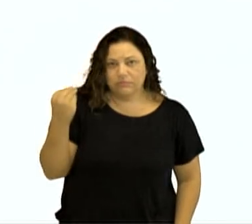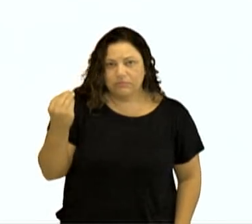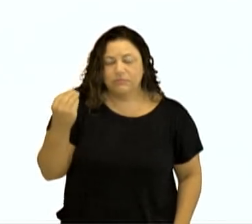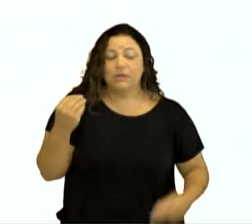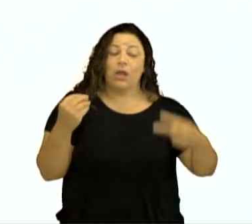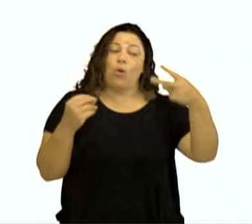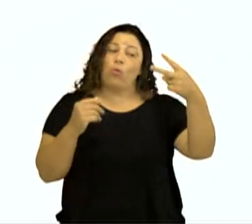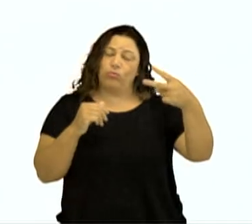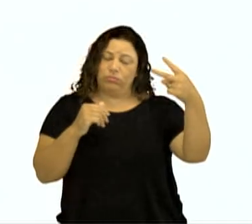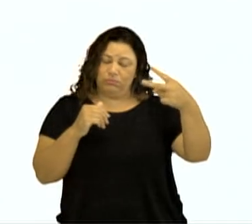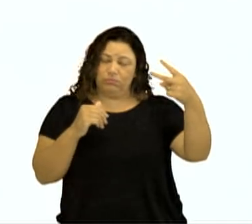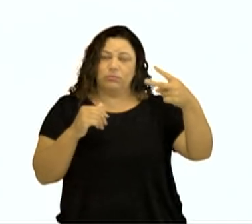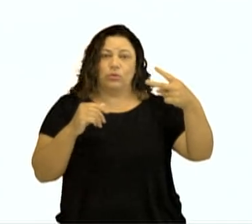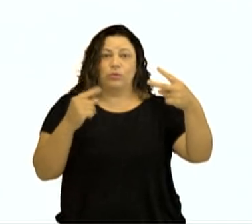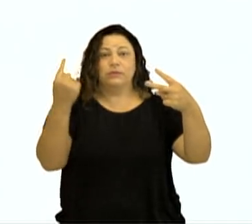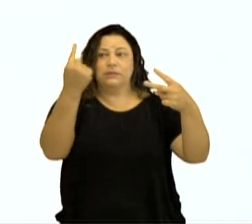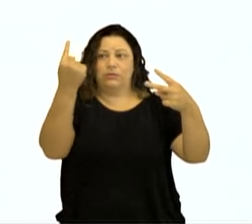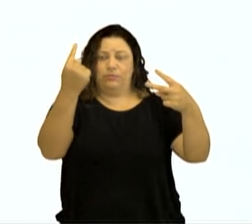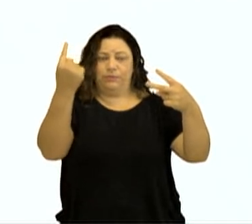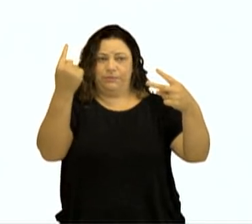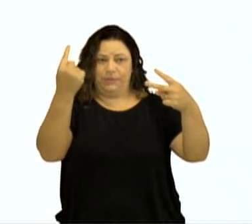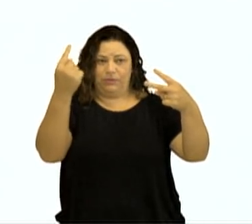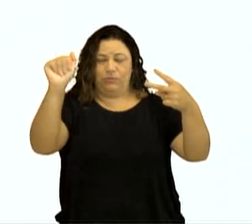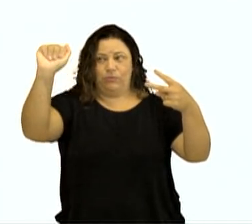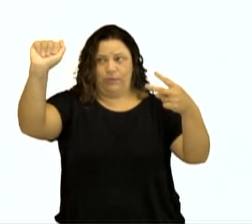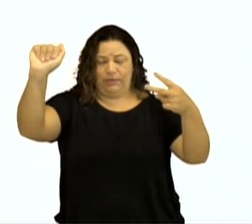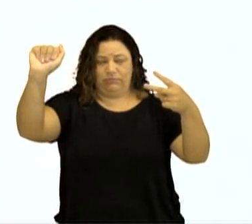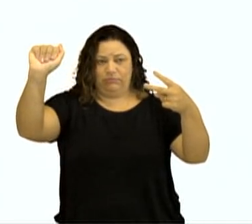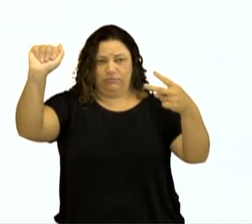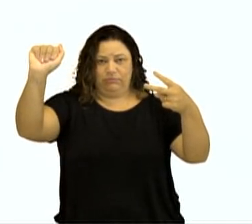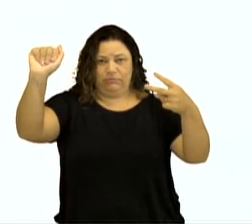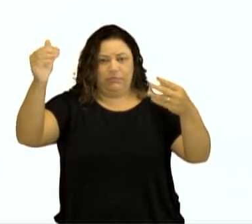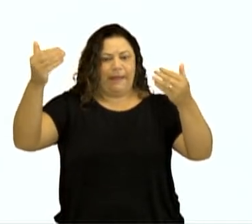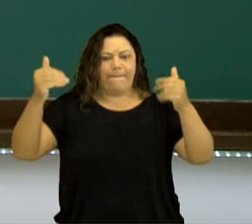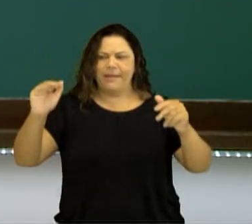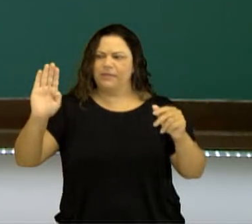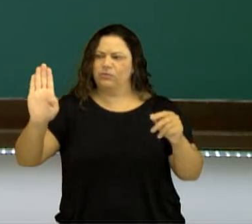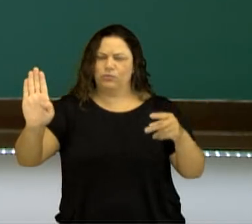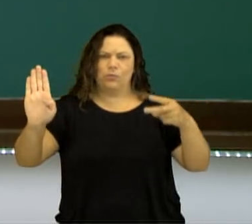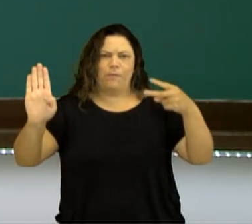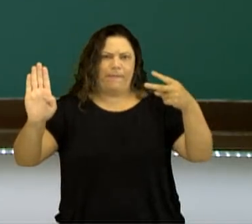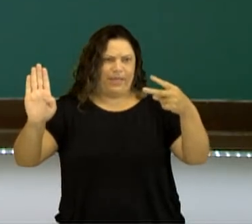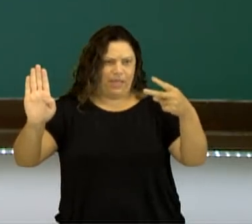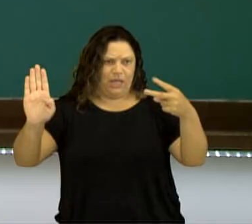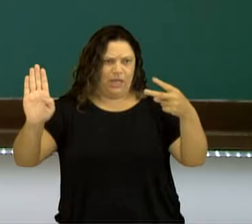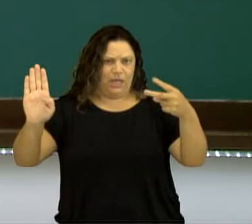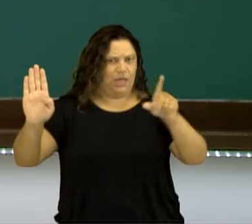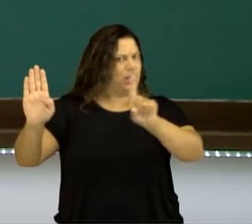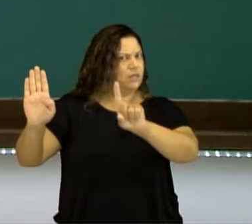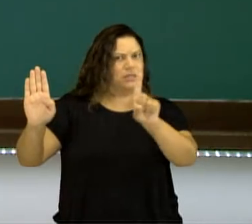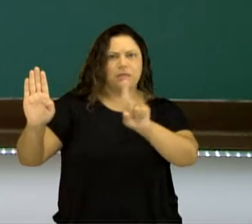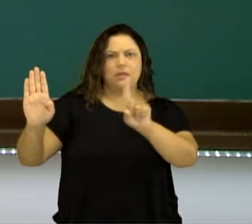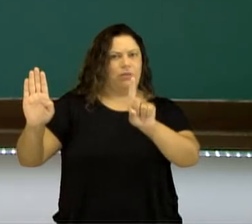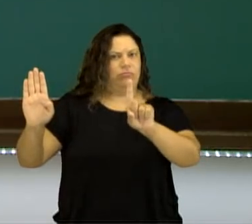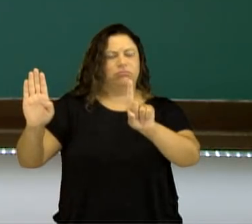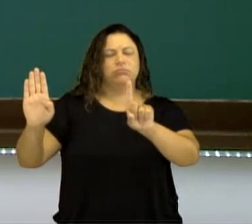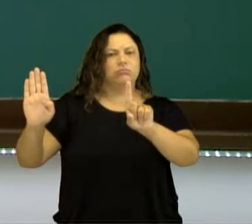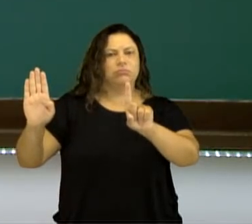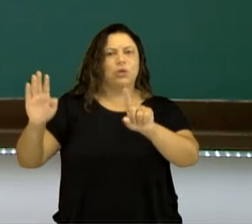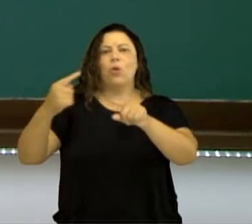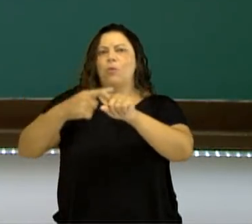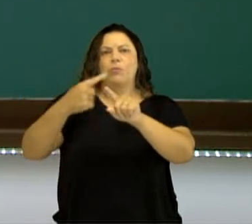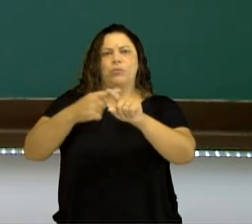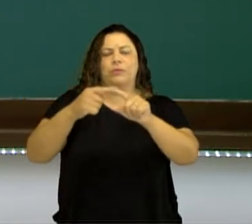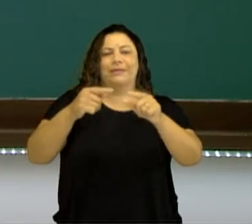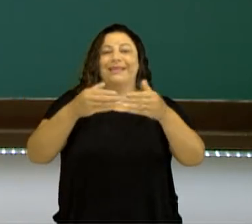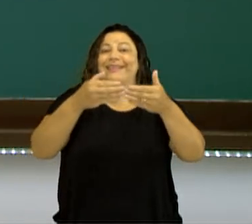pertence ao primeiro intervalo, ele está bem no meio da reta pintada ali. Mas ele não pertence ao segundo intervalo, porque ele está